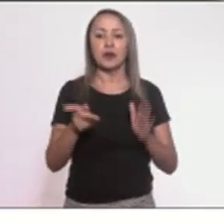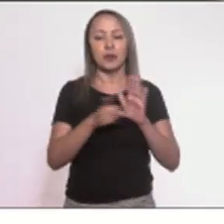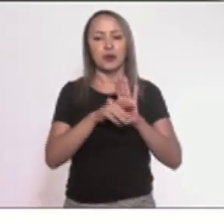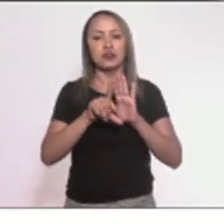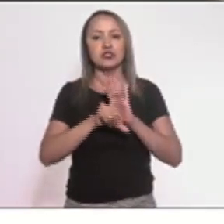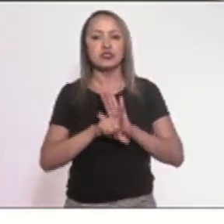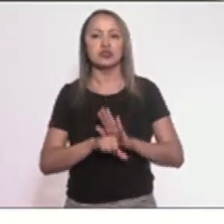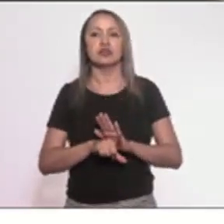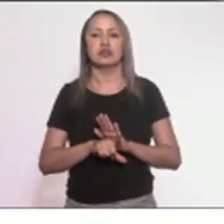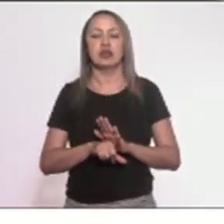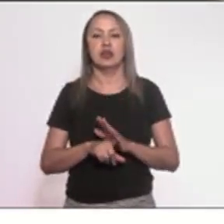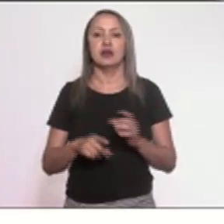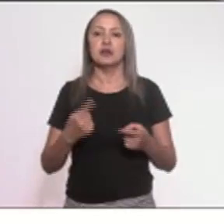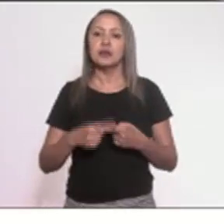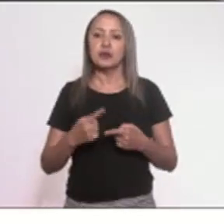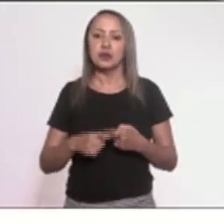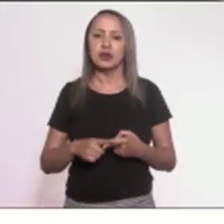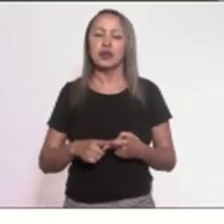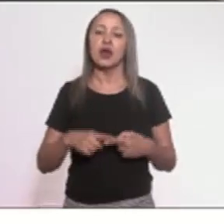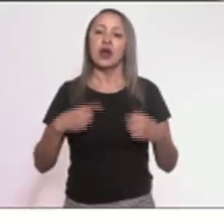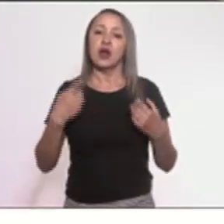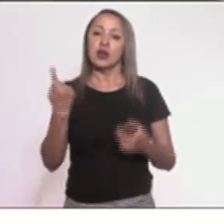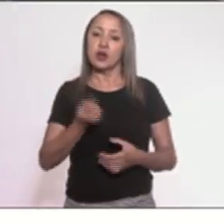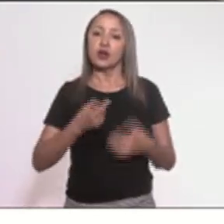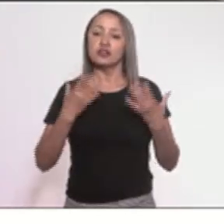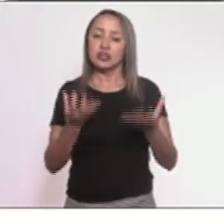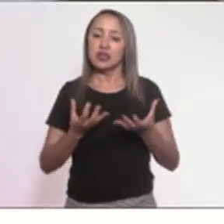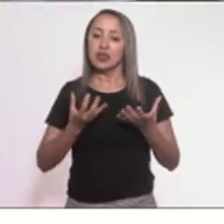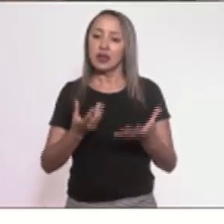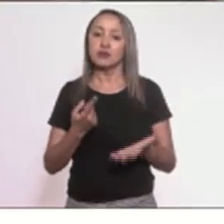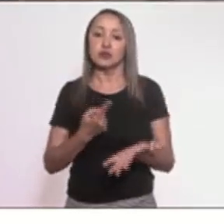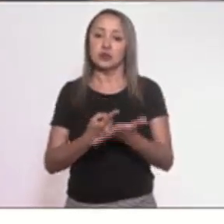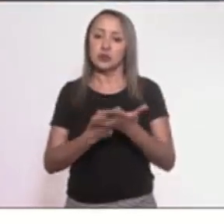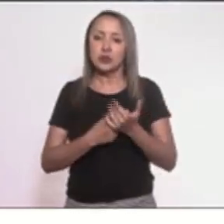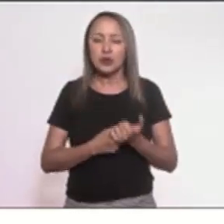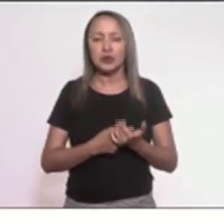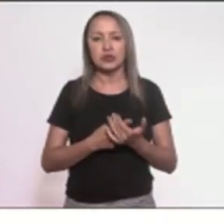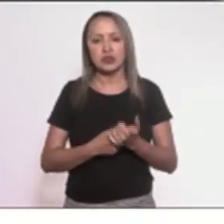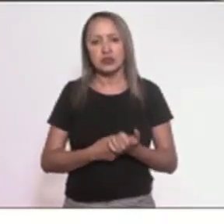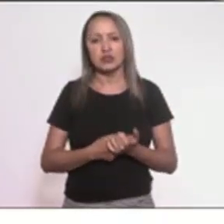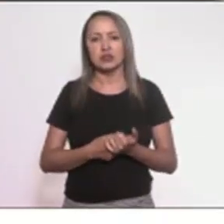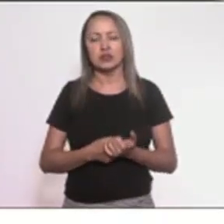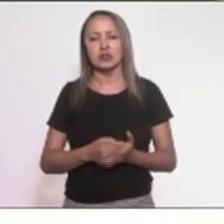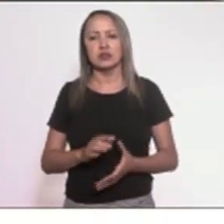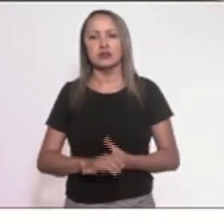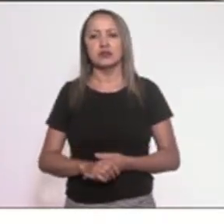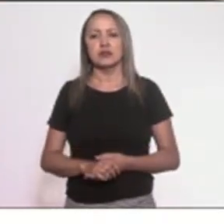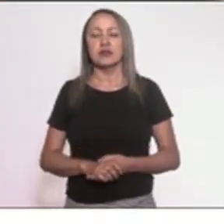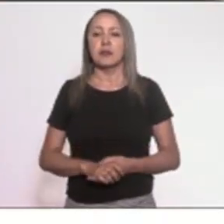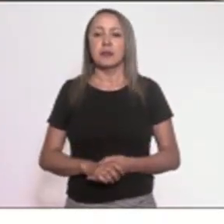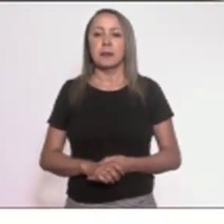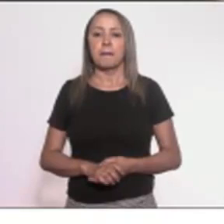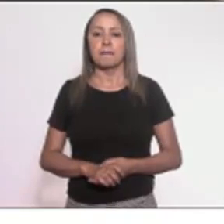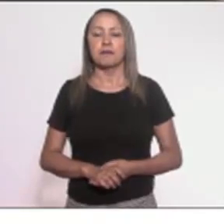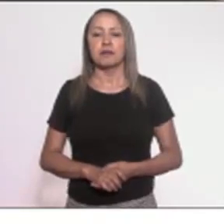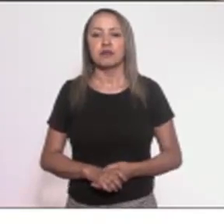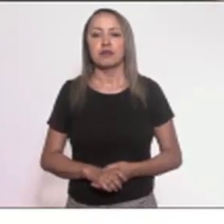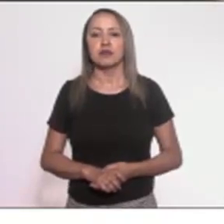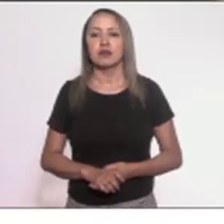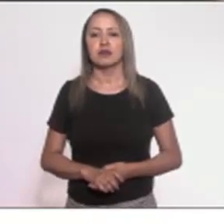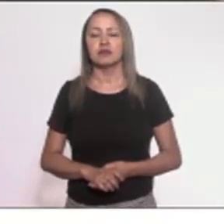é uma oposição de verdade a esse governo, uma oposição que não é uma oposição fake, e é por isso que